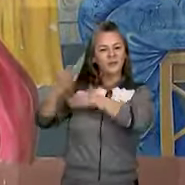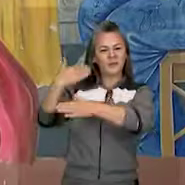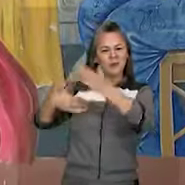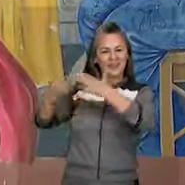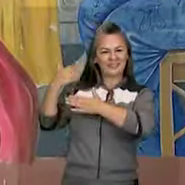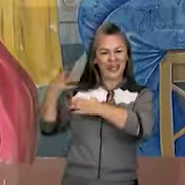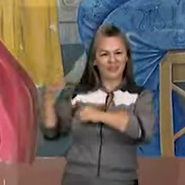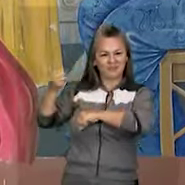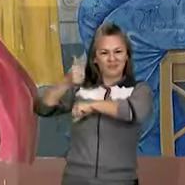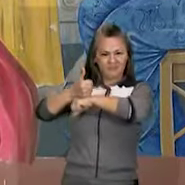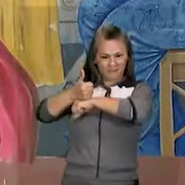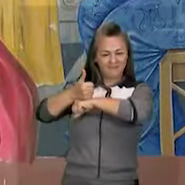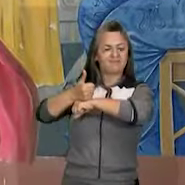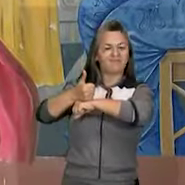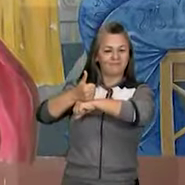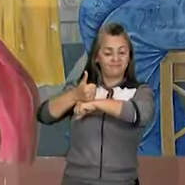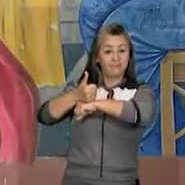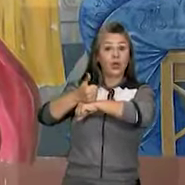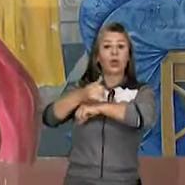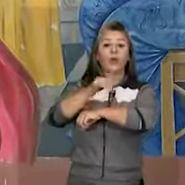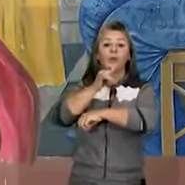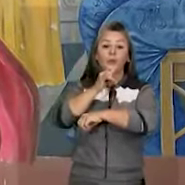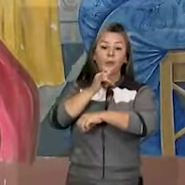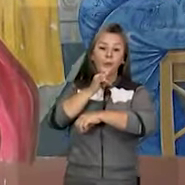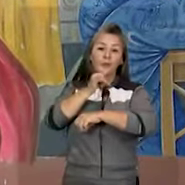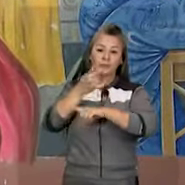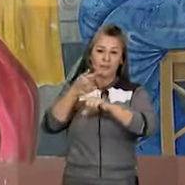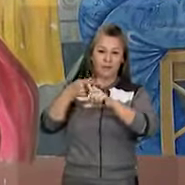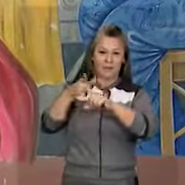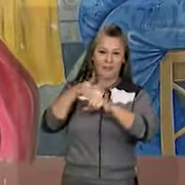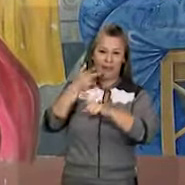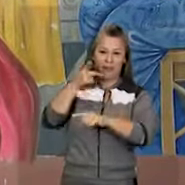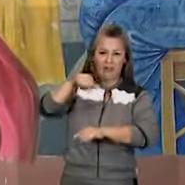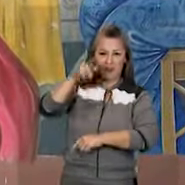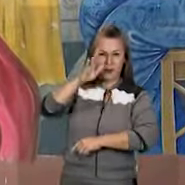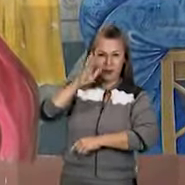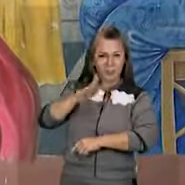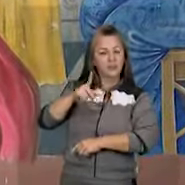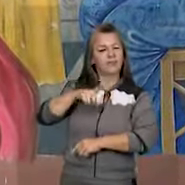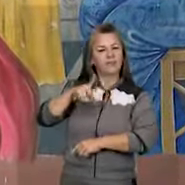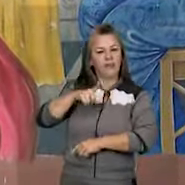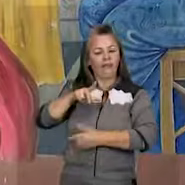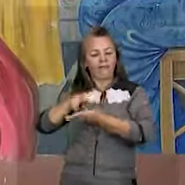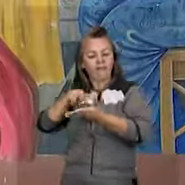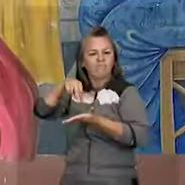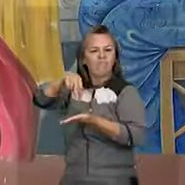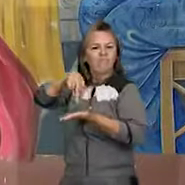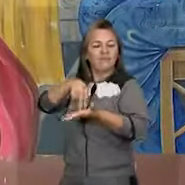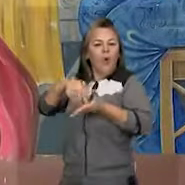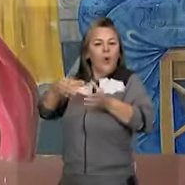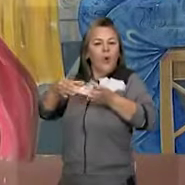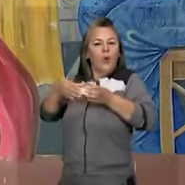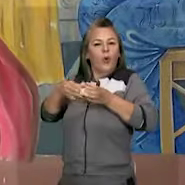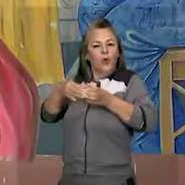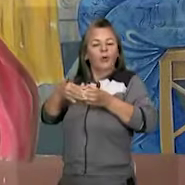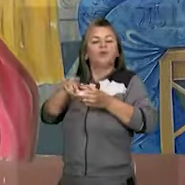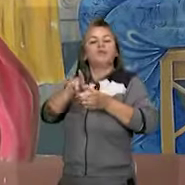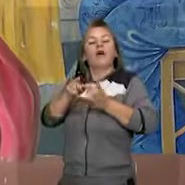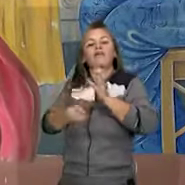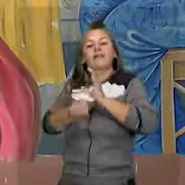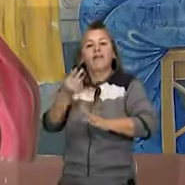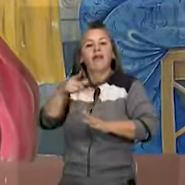escrava no Brasil, a gente está falando de resistências maiores, né, resistências coletivas, como, por exemplo, a formação de